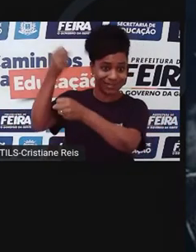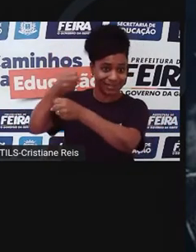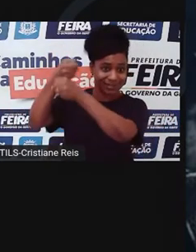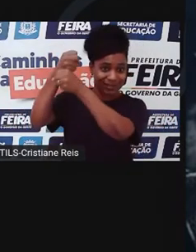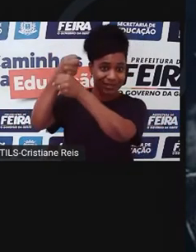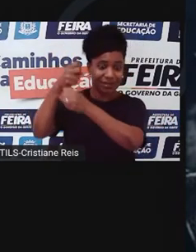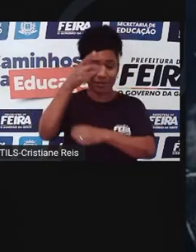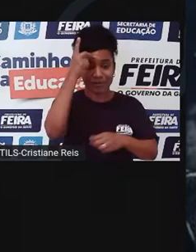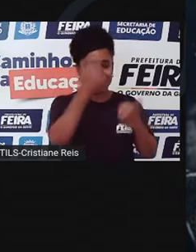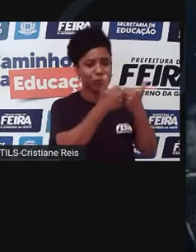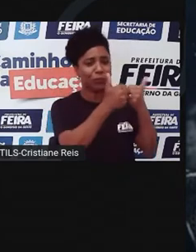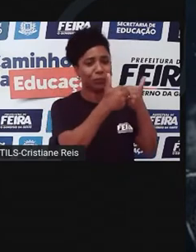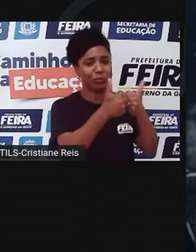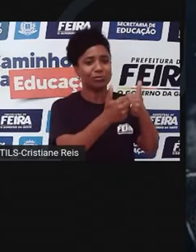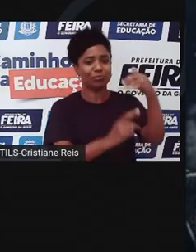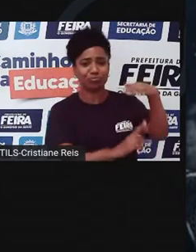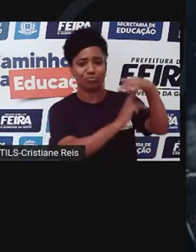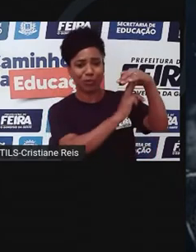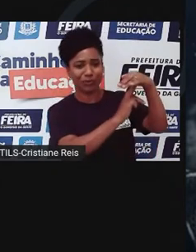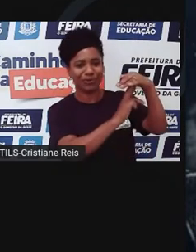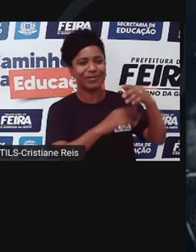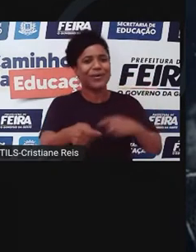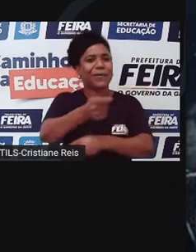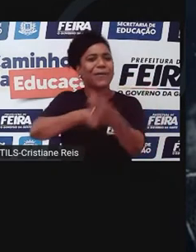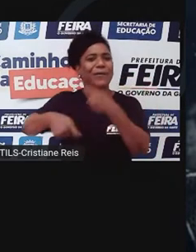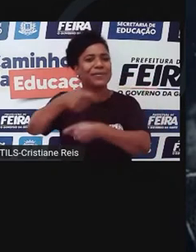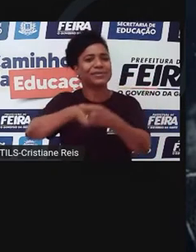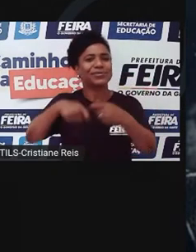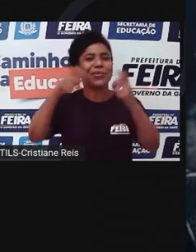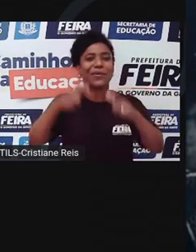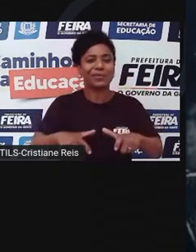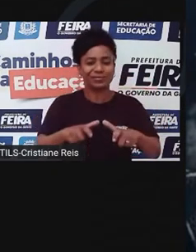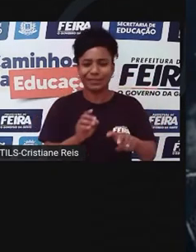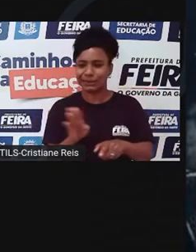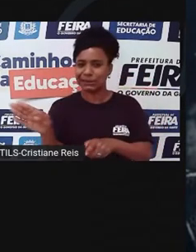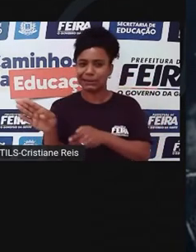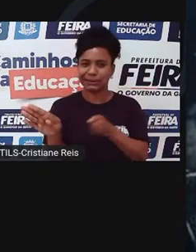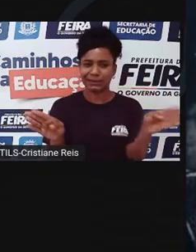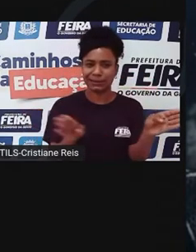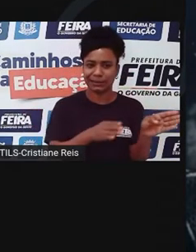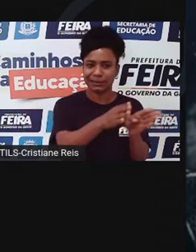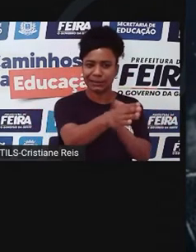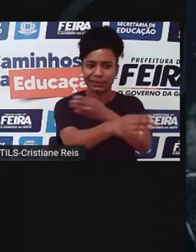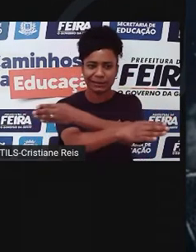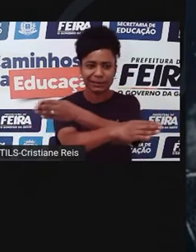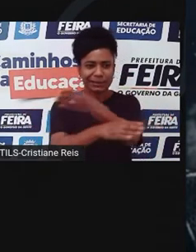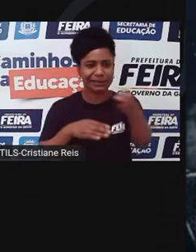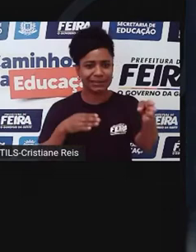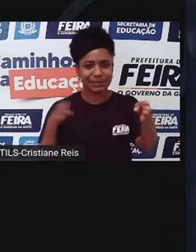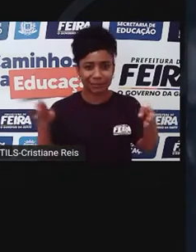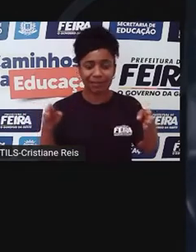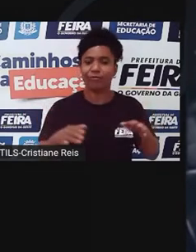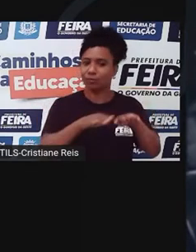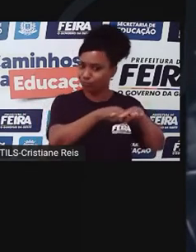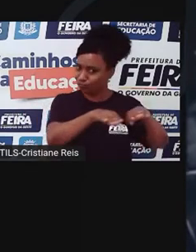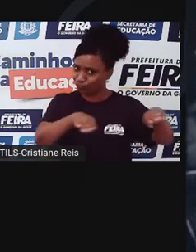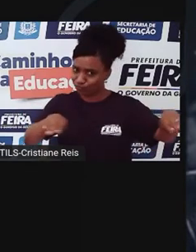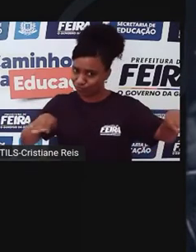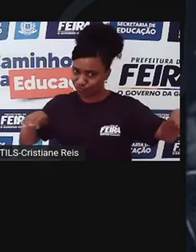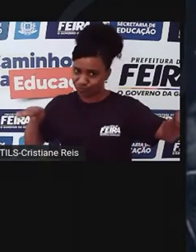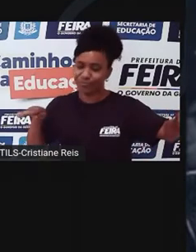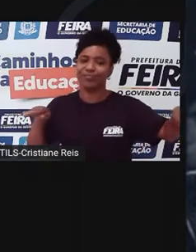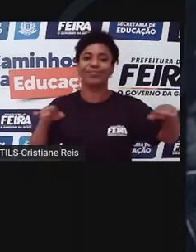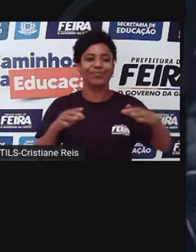descem do ônibus, onde tem comércio. Sabendo disso, você traça os trajetos que imagina que serão mais usados e concreta eles.